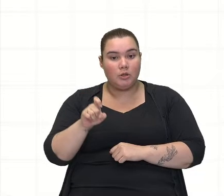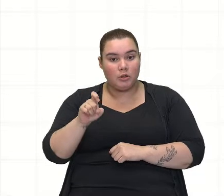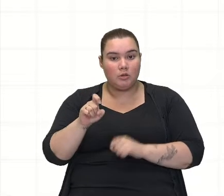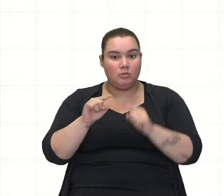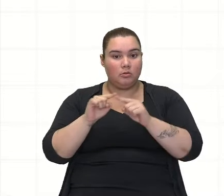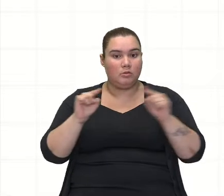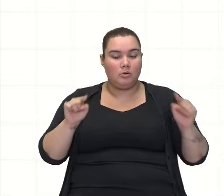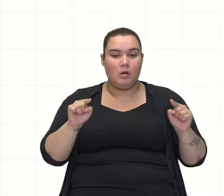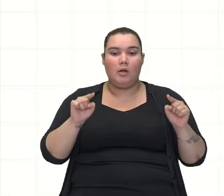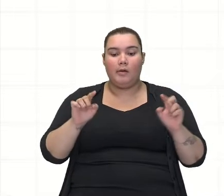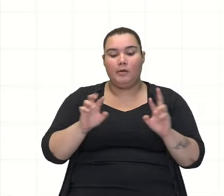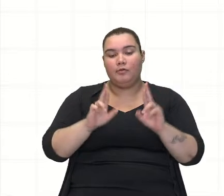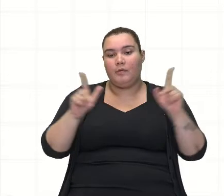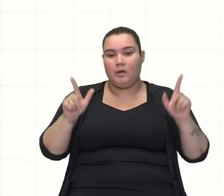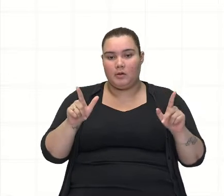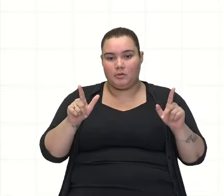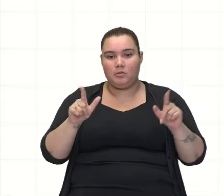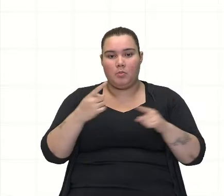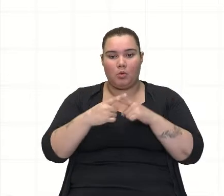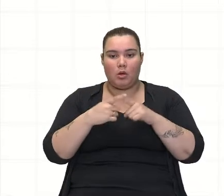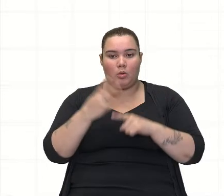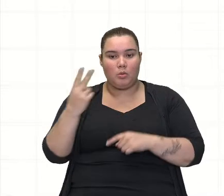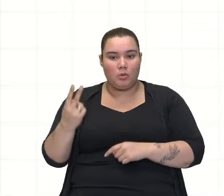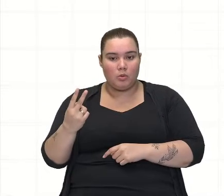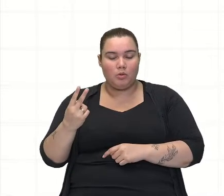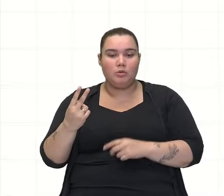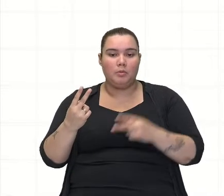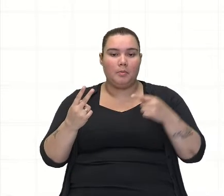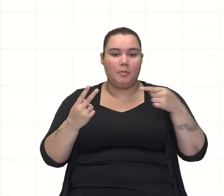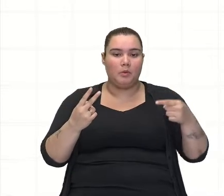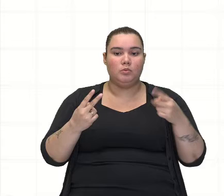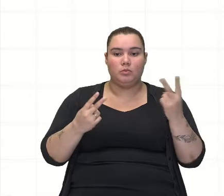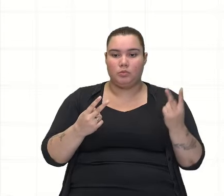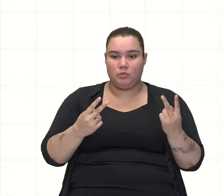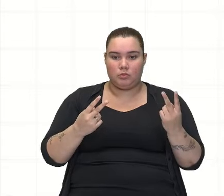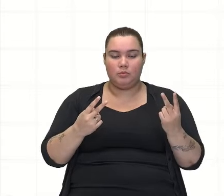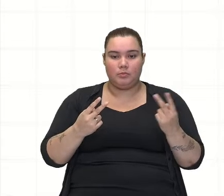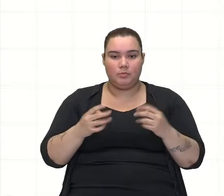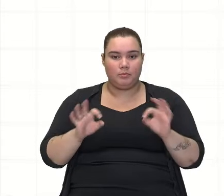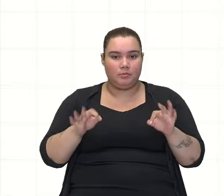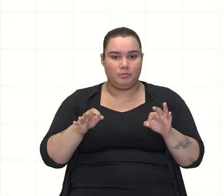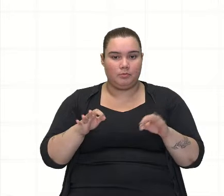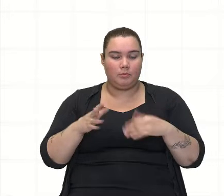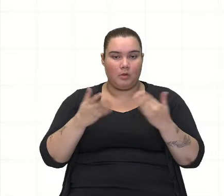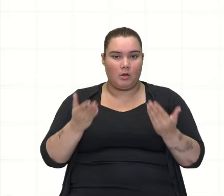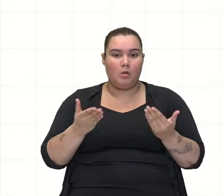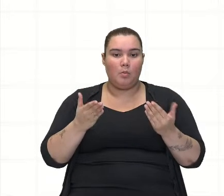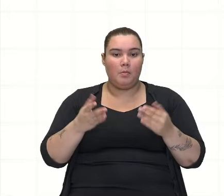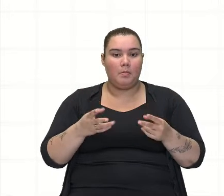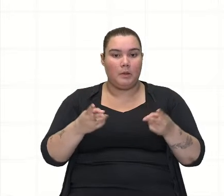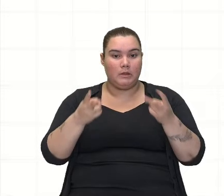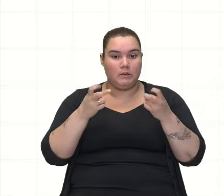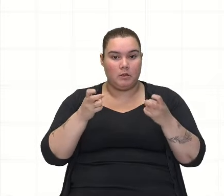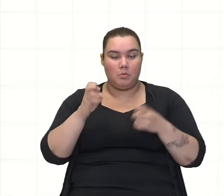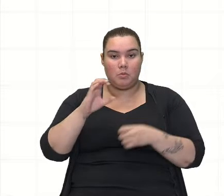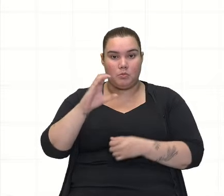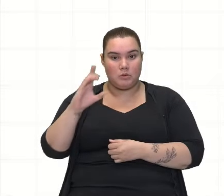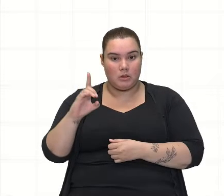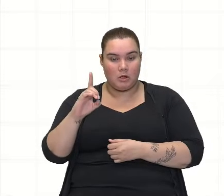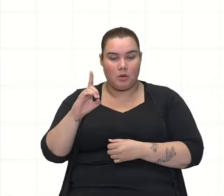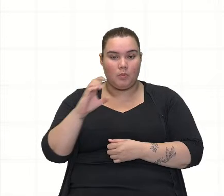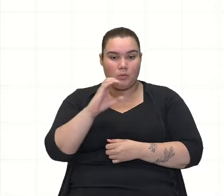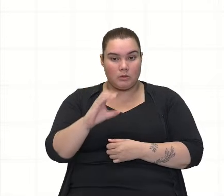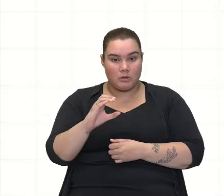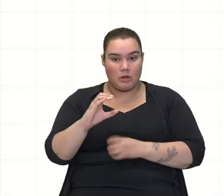são opostos, 2 e menos 2. Tá? Então, em relação o C e o D em relação ao